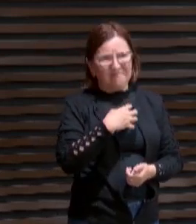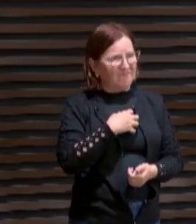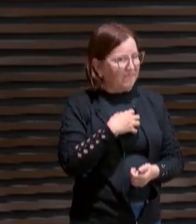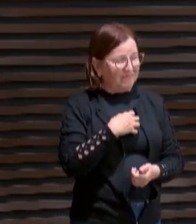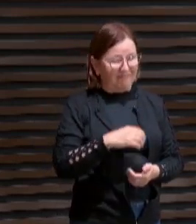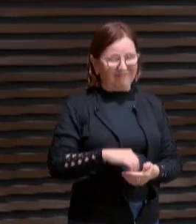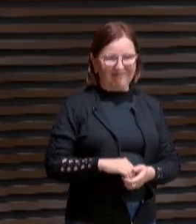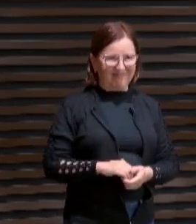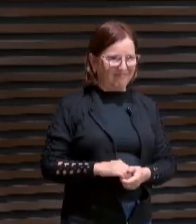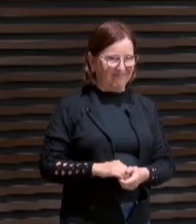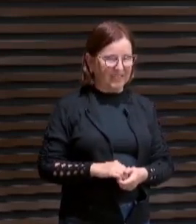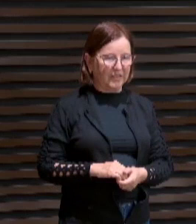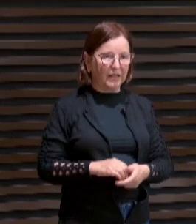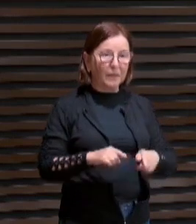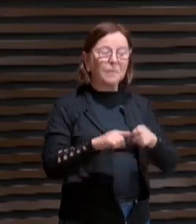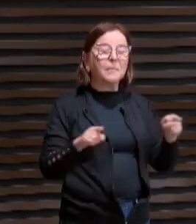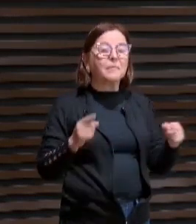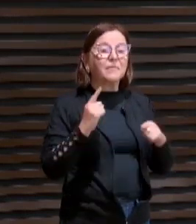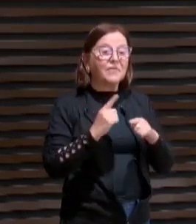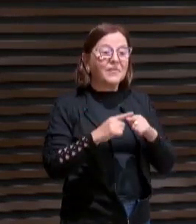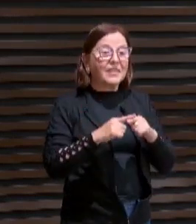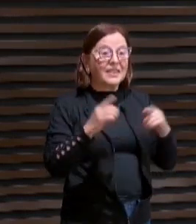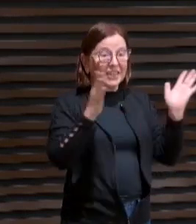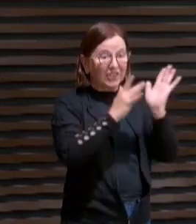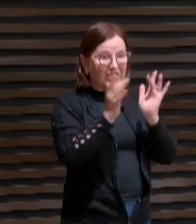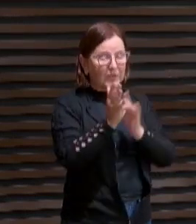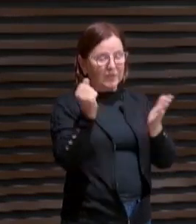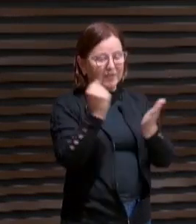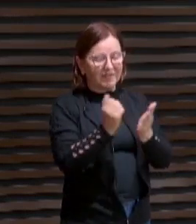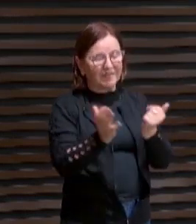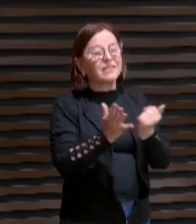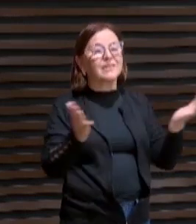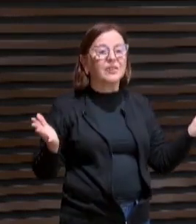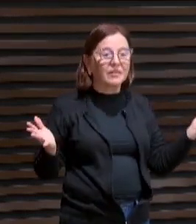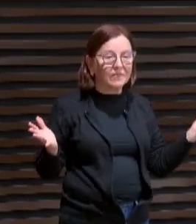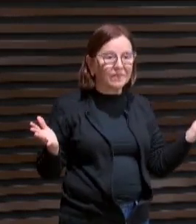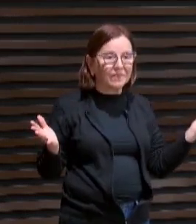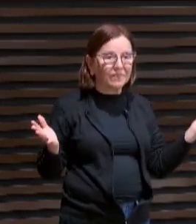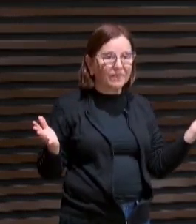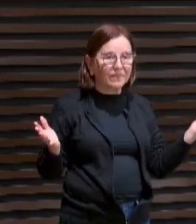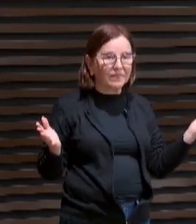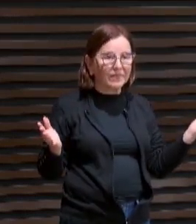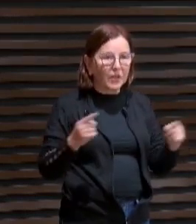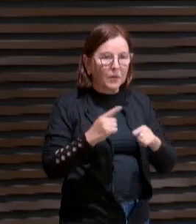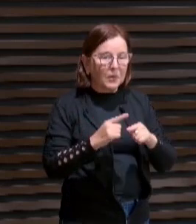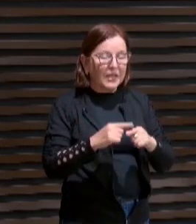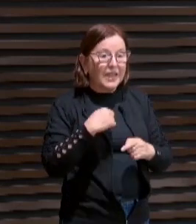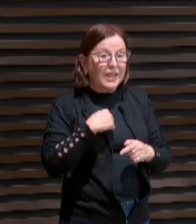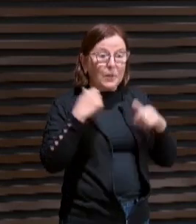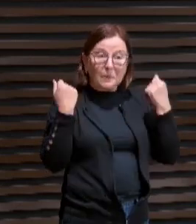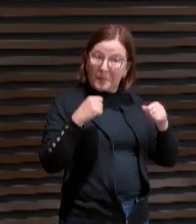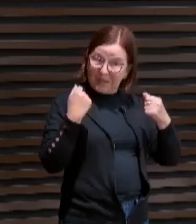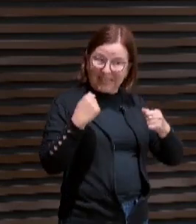Meus irmãos, por que Jesus foi crucificado? Porque eu precisava ser